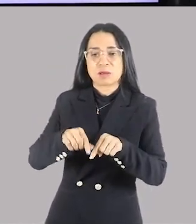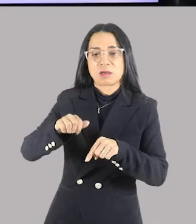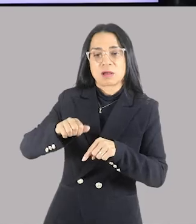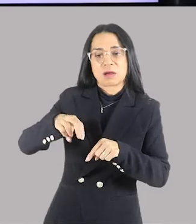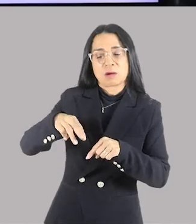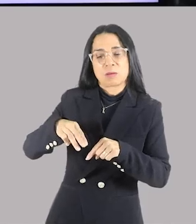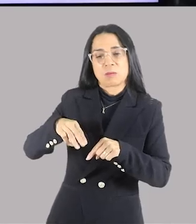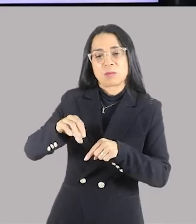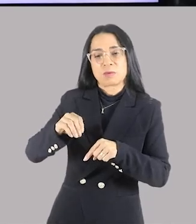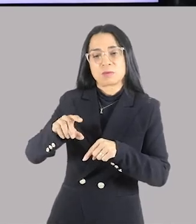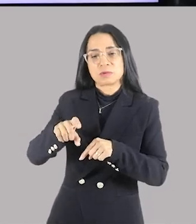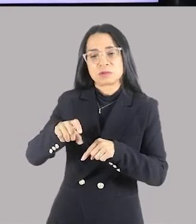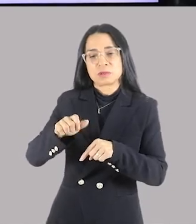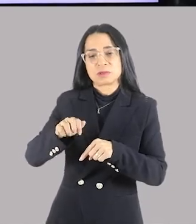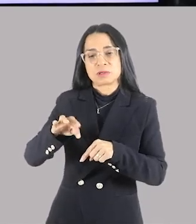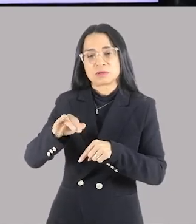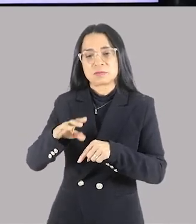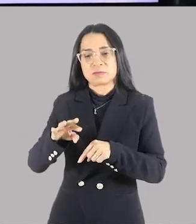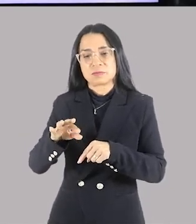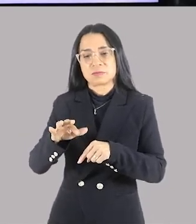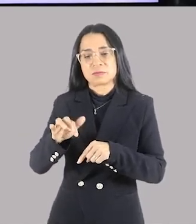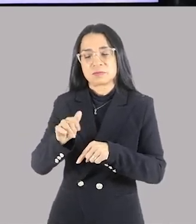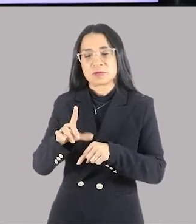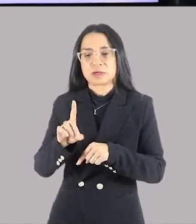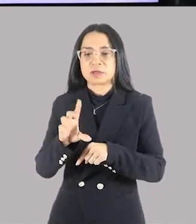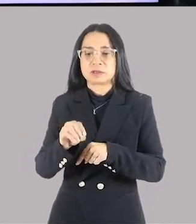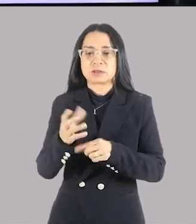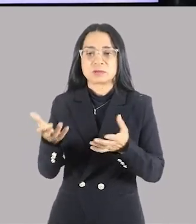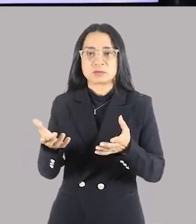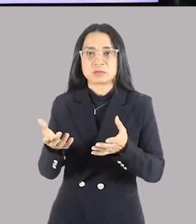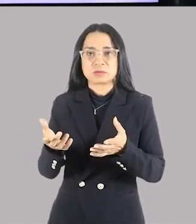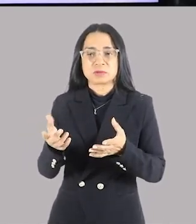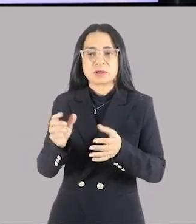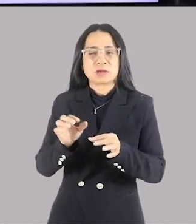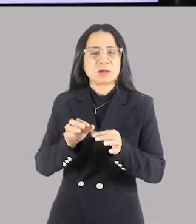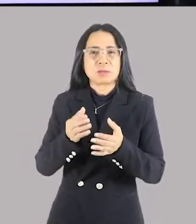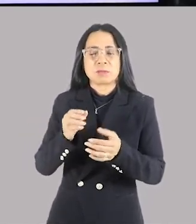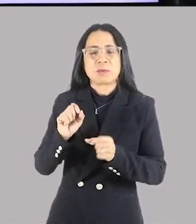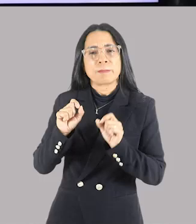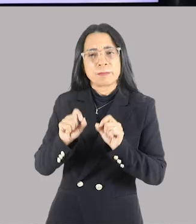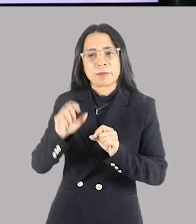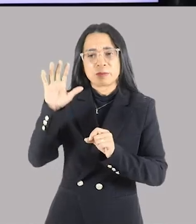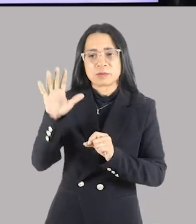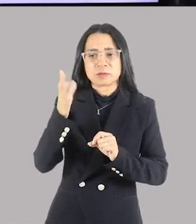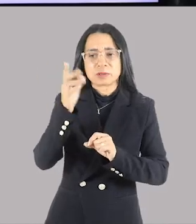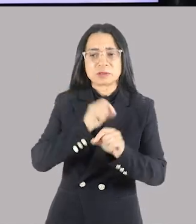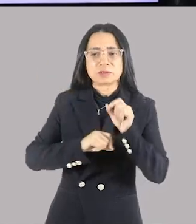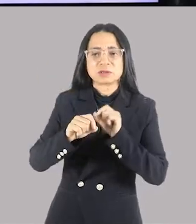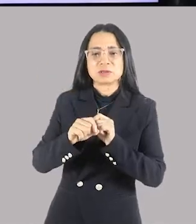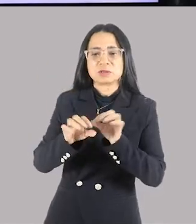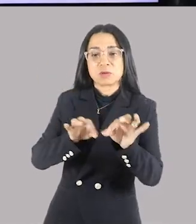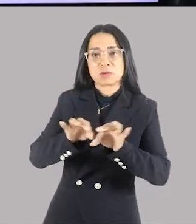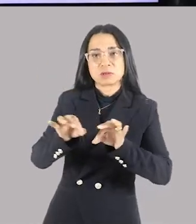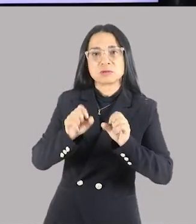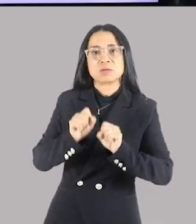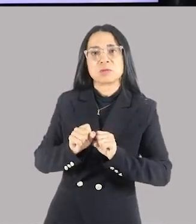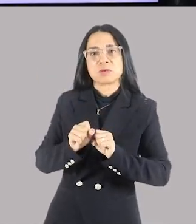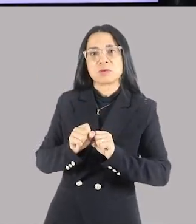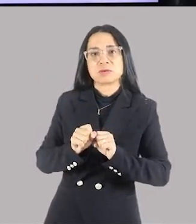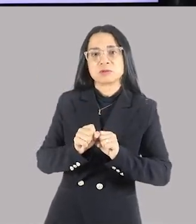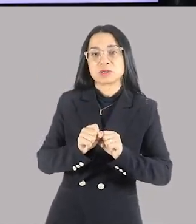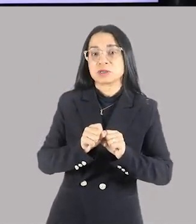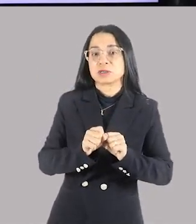decidir se determinada organização será feita no bloco A ou no bloco B de uma repartição pública, mas o seu